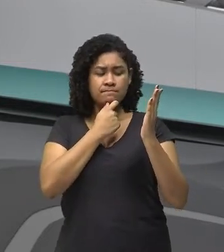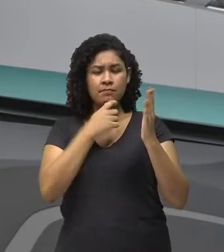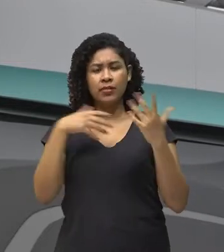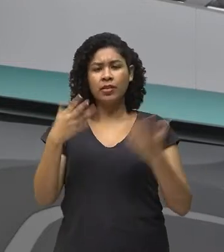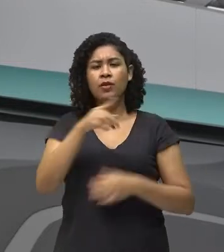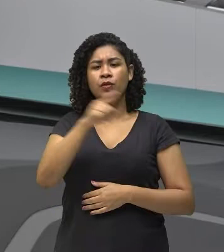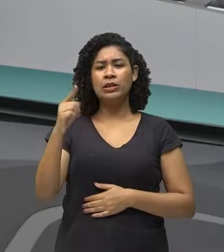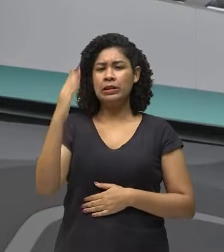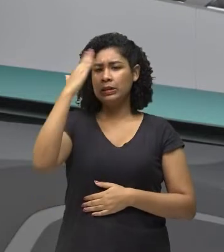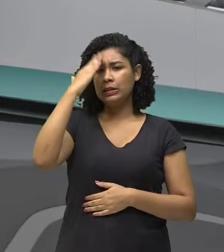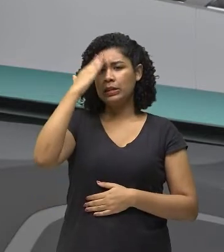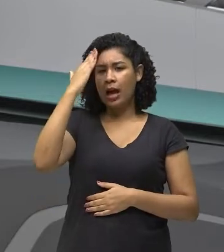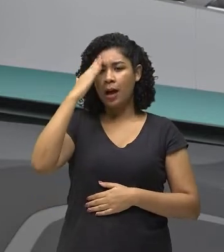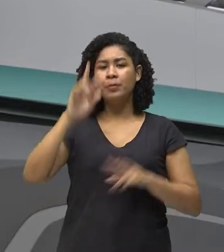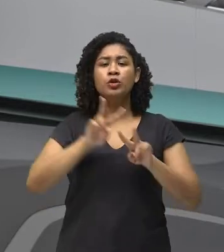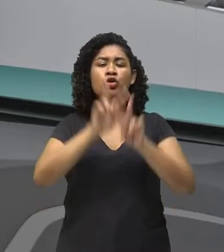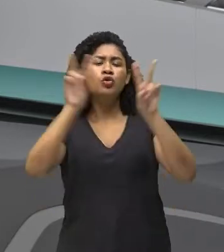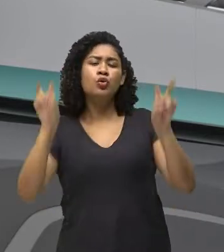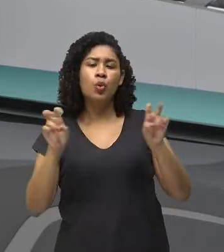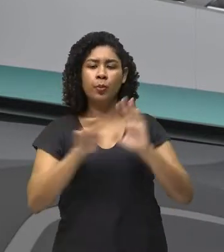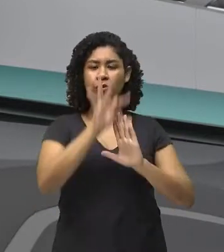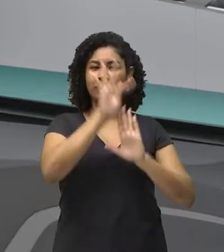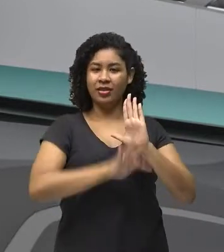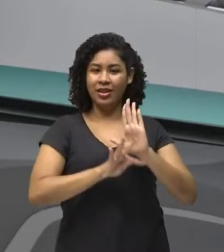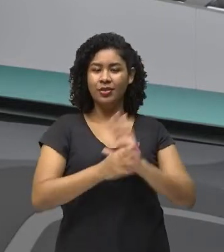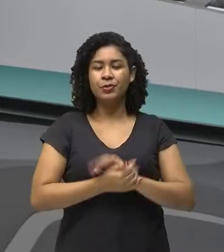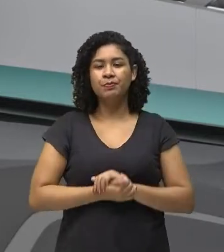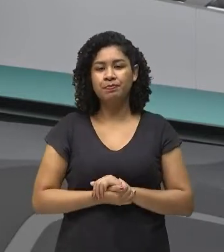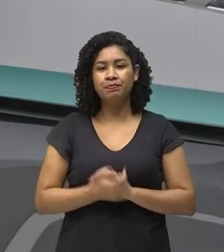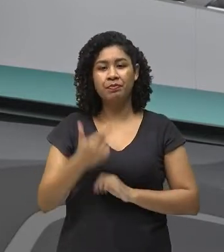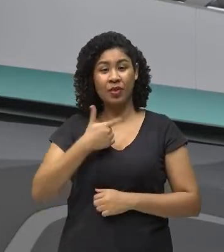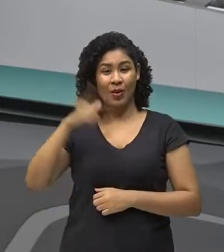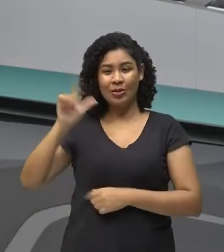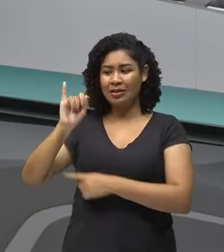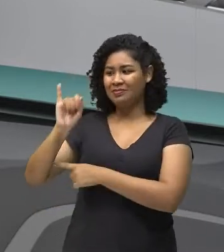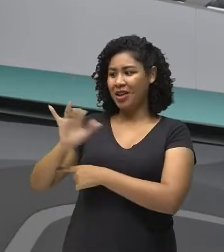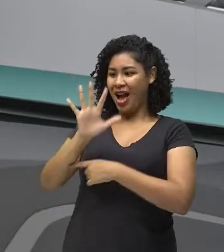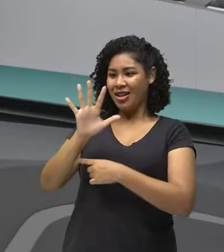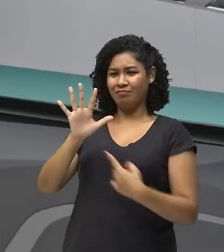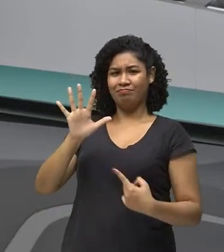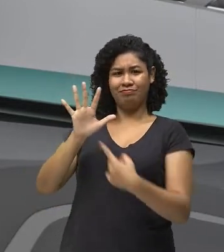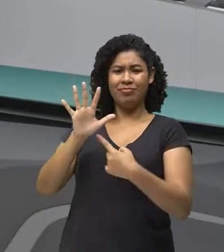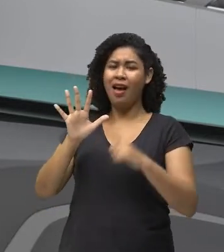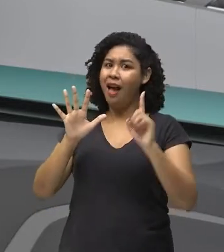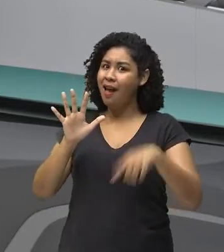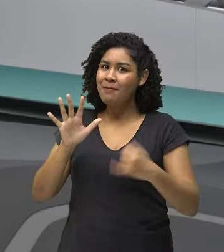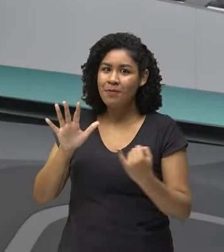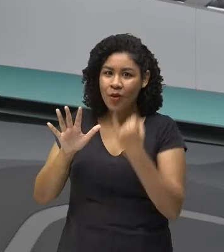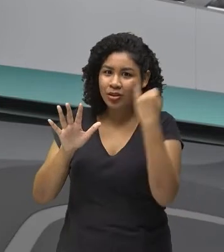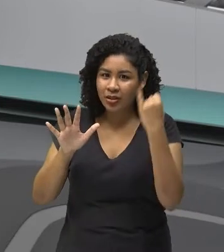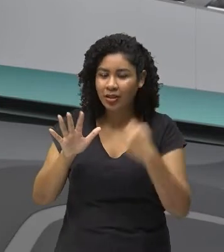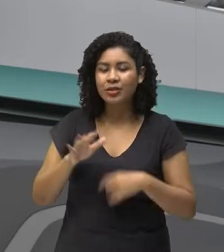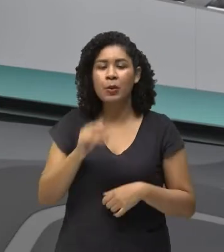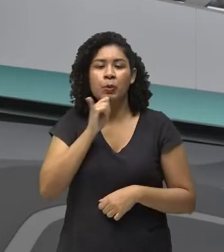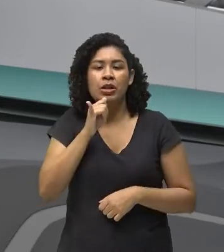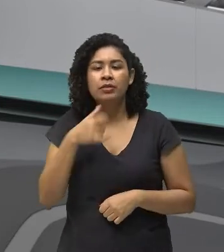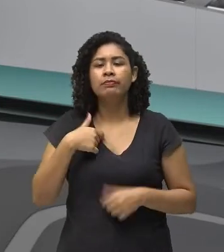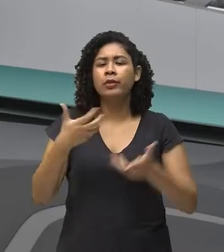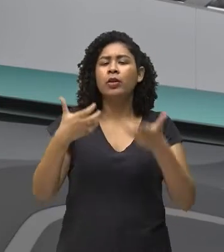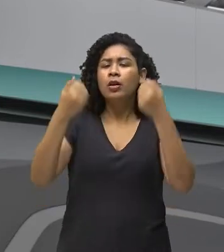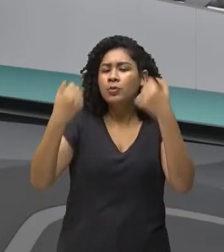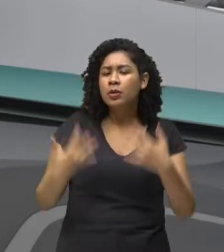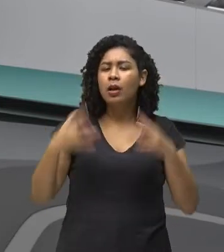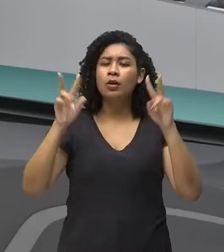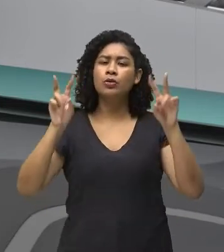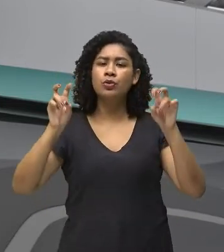o que aquele texto está falando para você. Ilustração, não tem nem o que dizer, né? Quero falar sobre o computador. Que imagem que você vai colocar